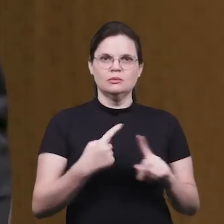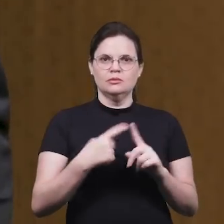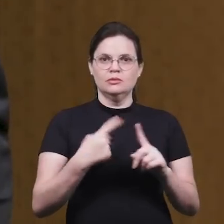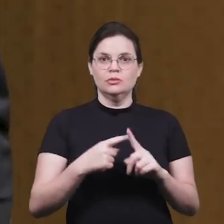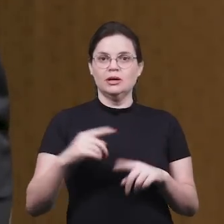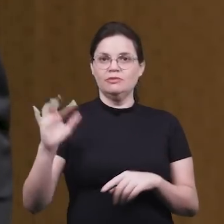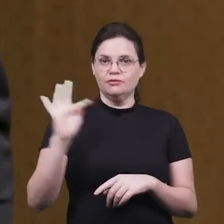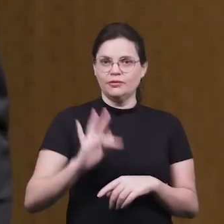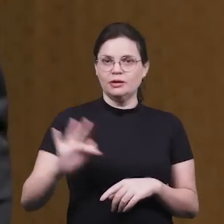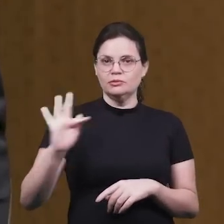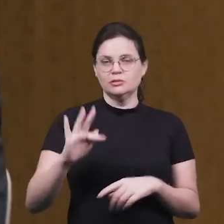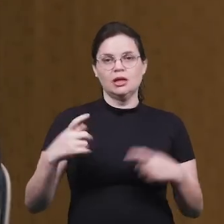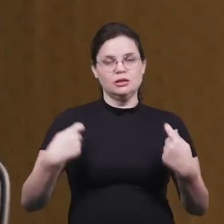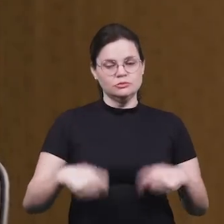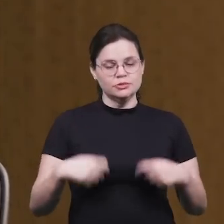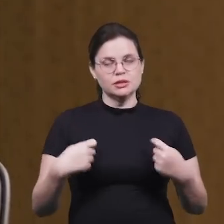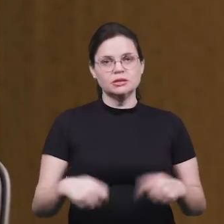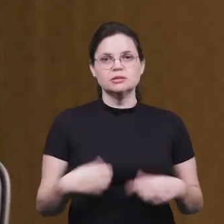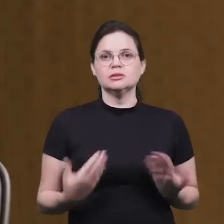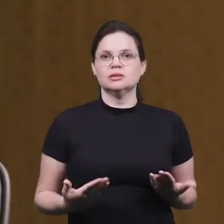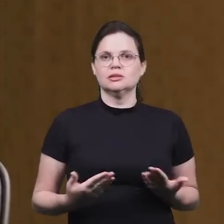ensino superior, né, de busca,